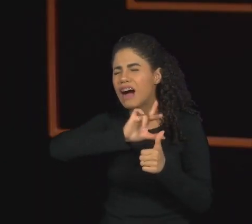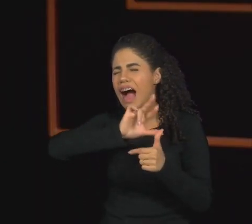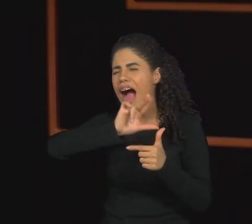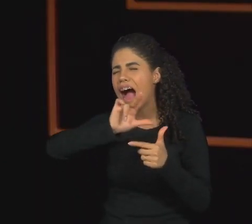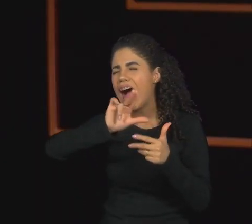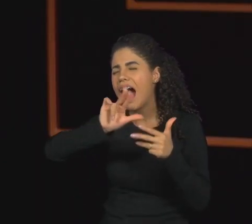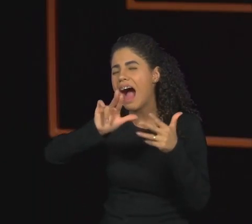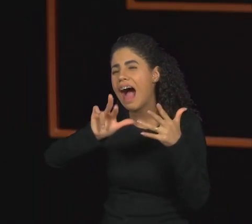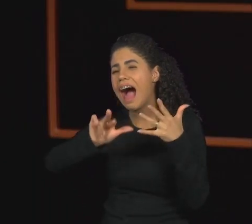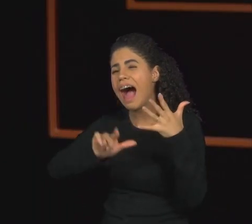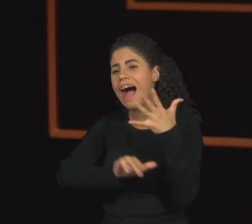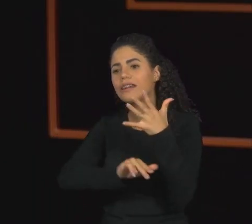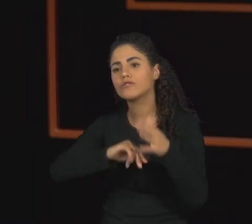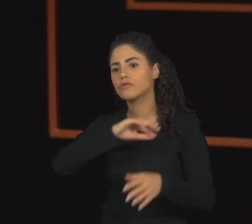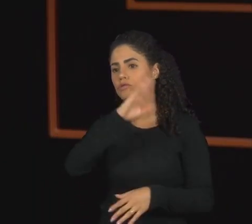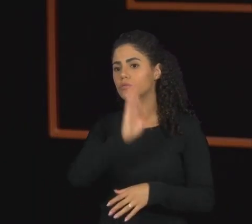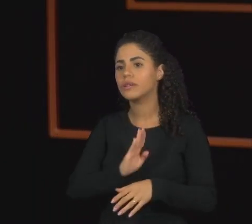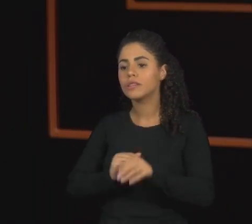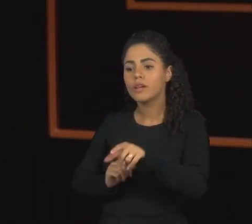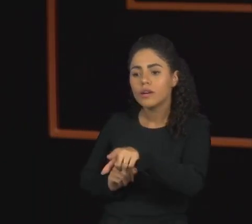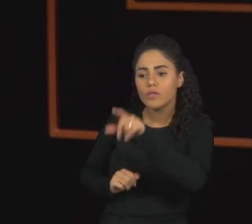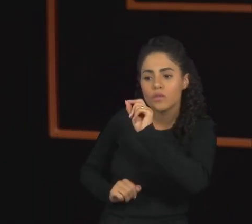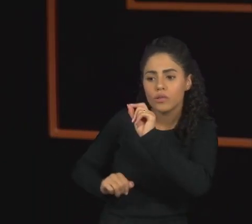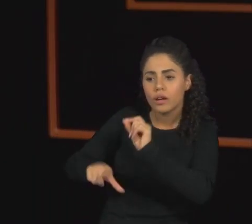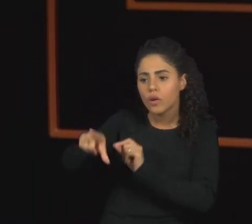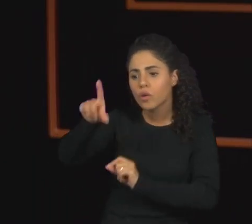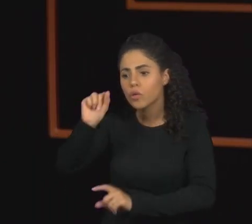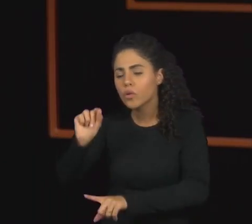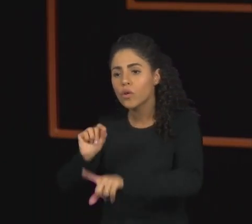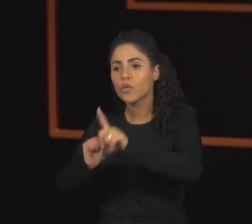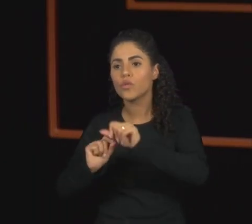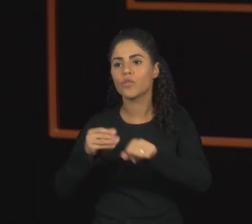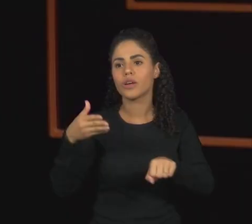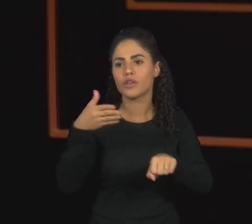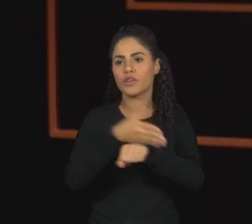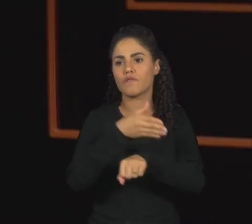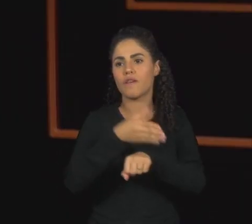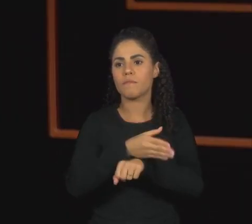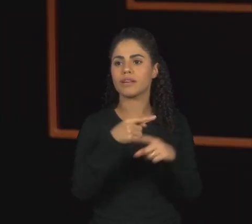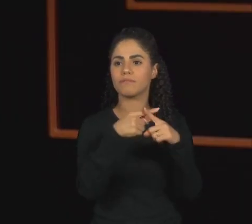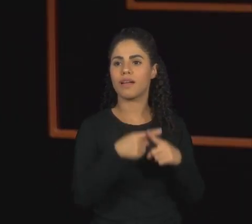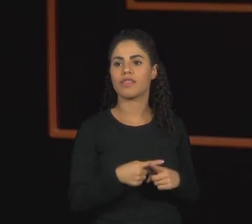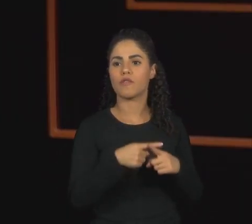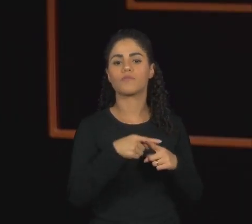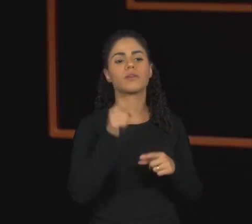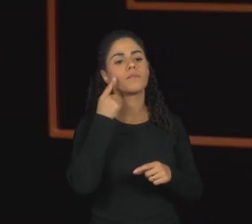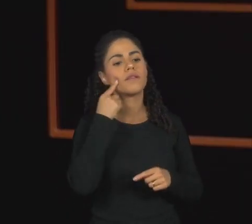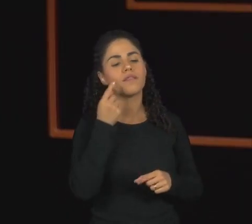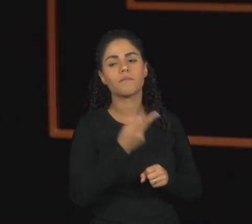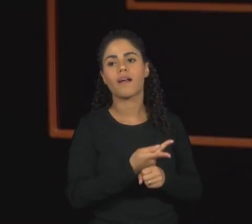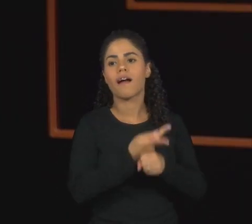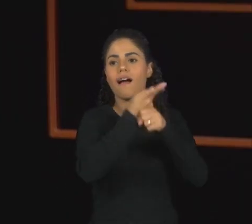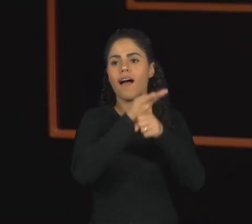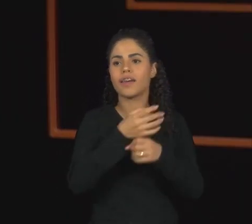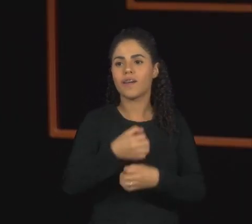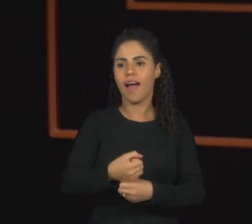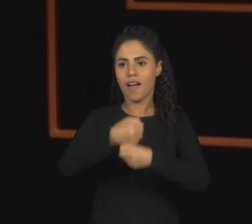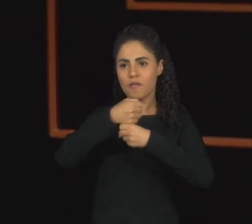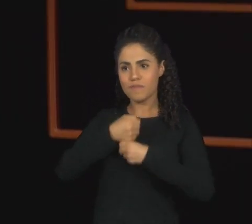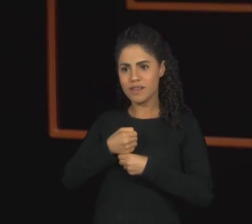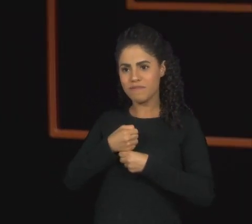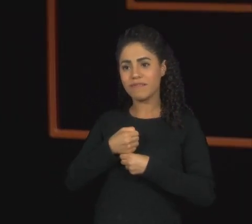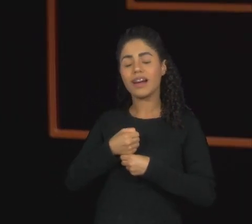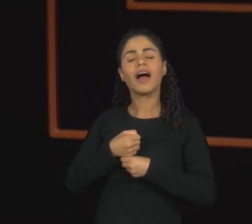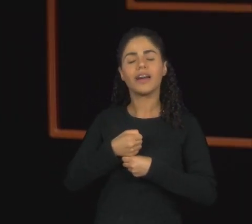os cantos do Brasil e selecionar aqueles que vão participar da competição pelo Kikito. Então é uma